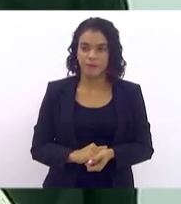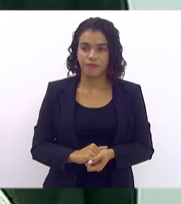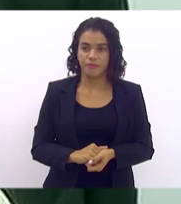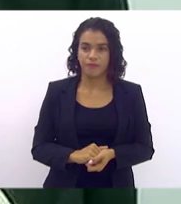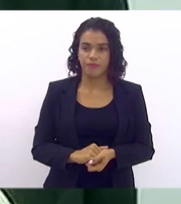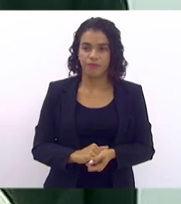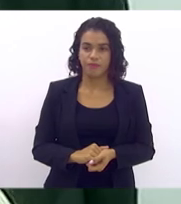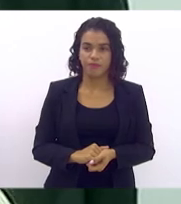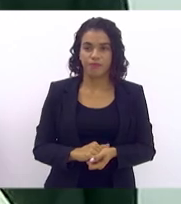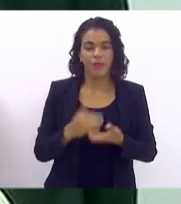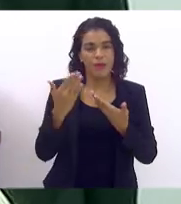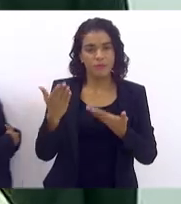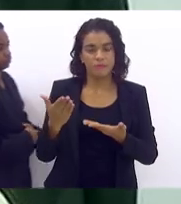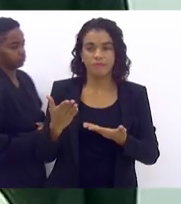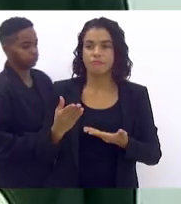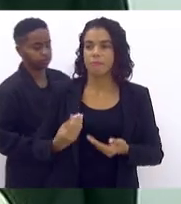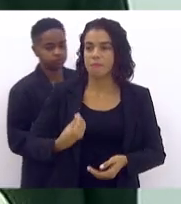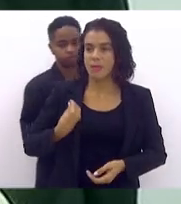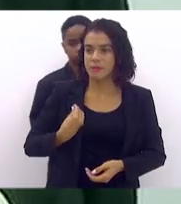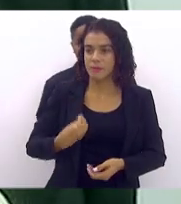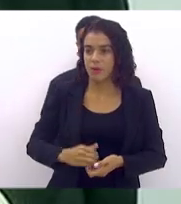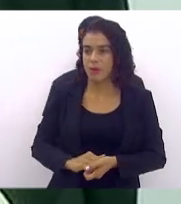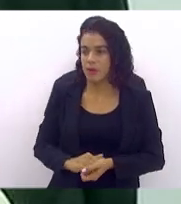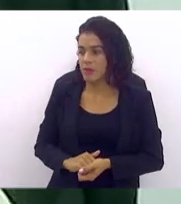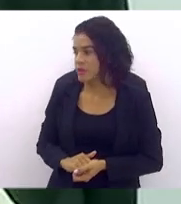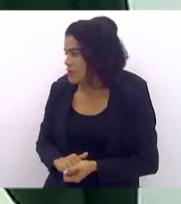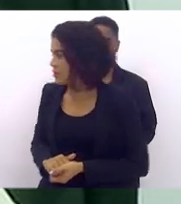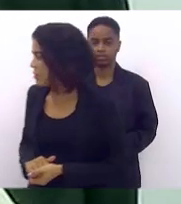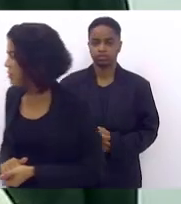Vossa Excelência participou junto comigo,